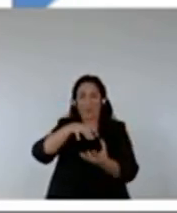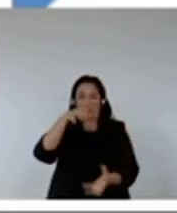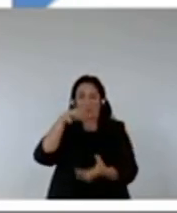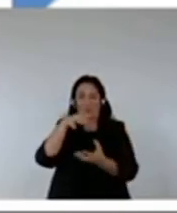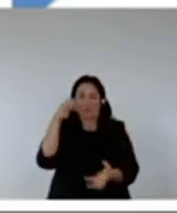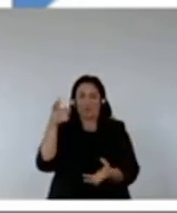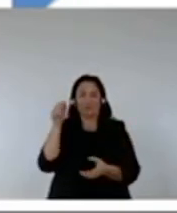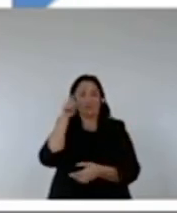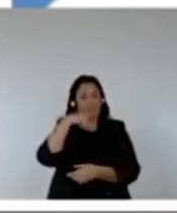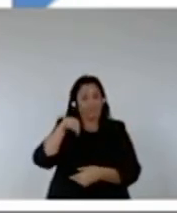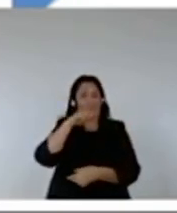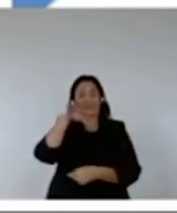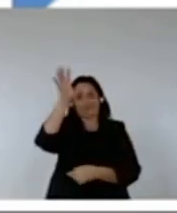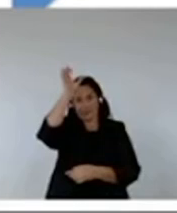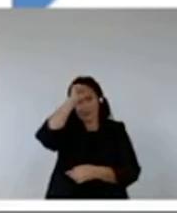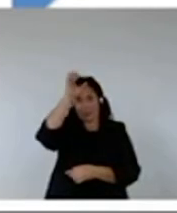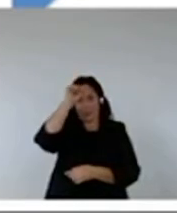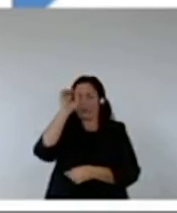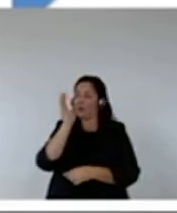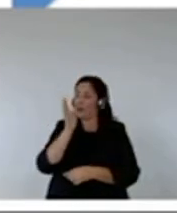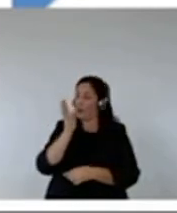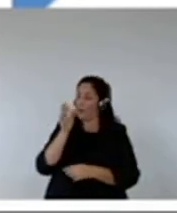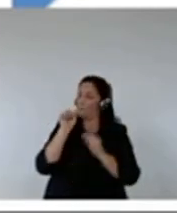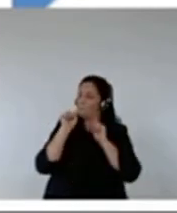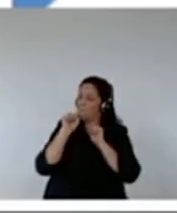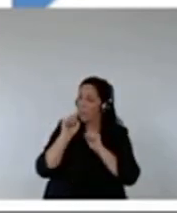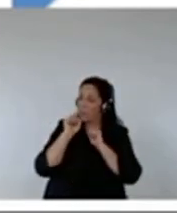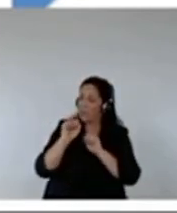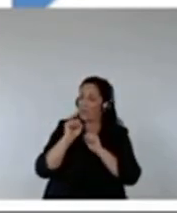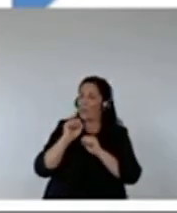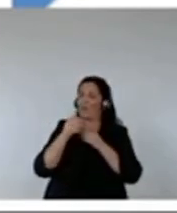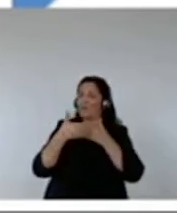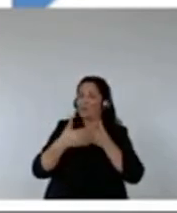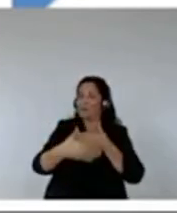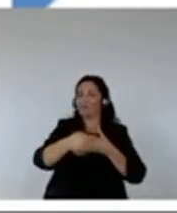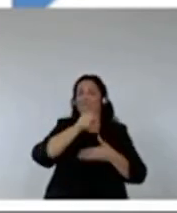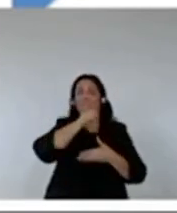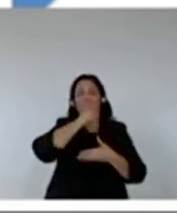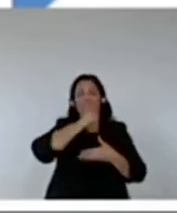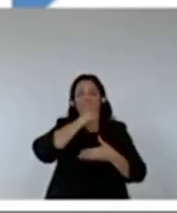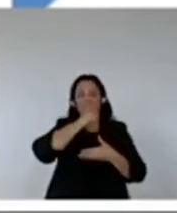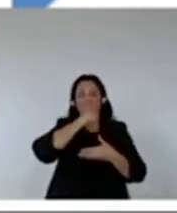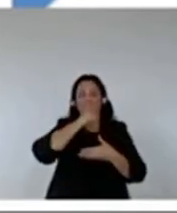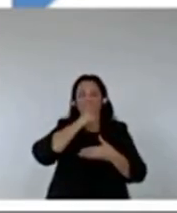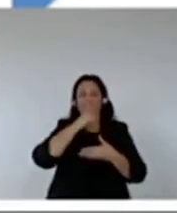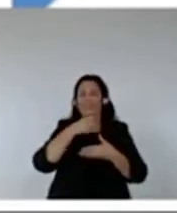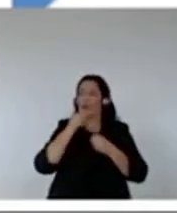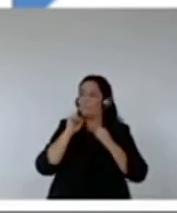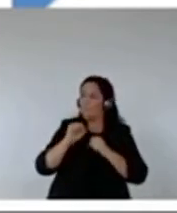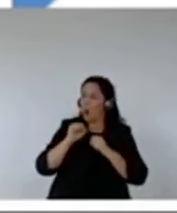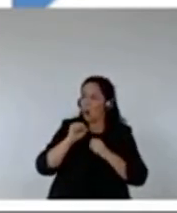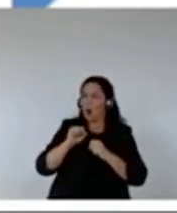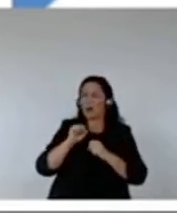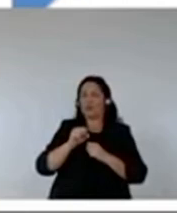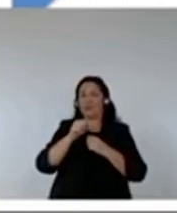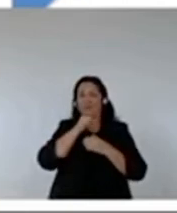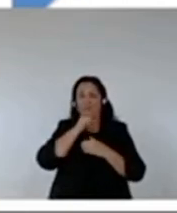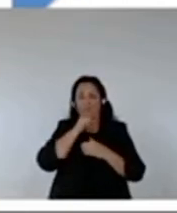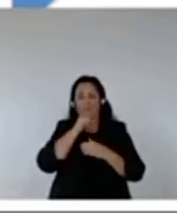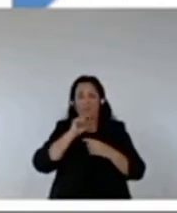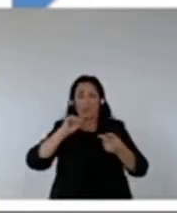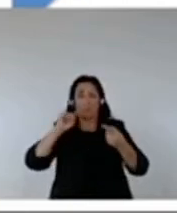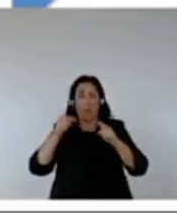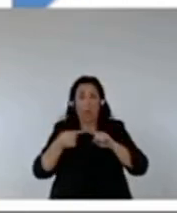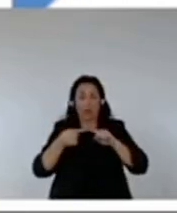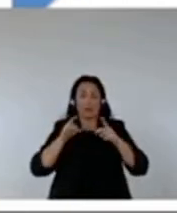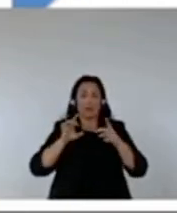já aprendemos que podemos envelhecer, já sabíamos que não precisaríamos envelhecer só com doença, pode ser com saúde, e podemos ser um